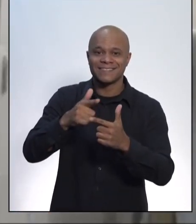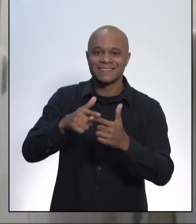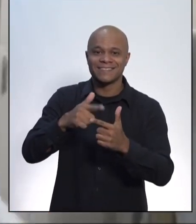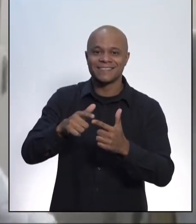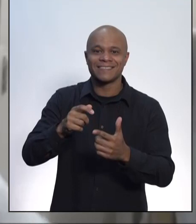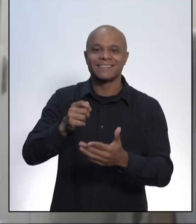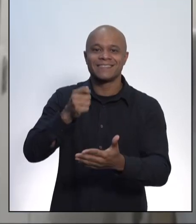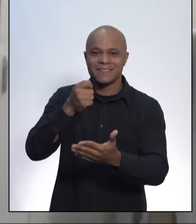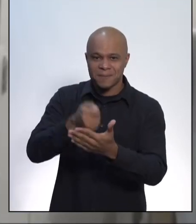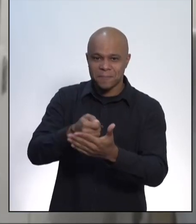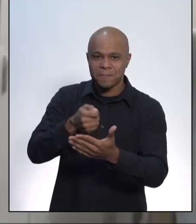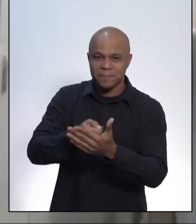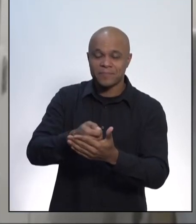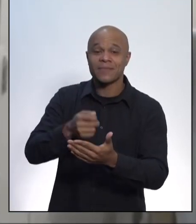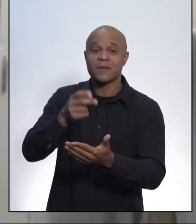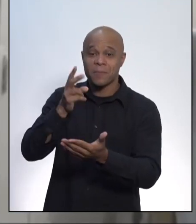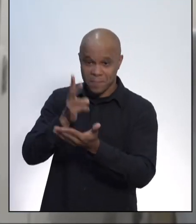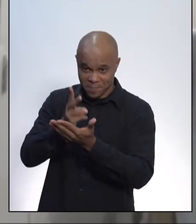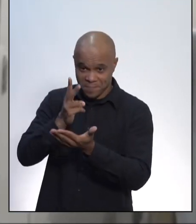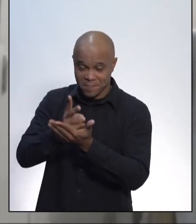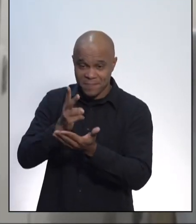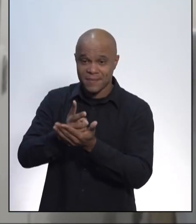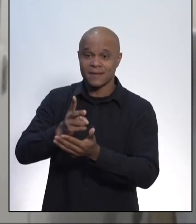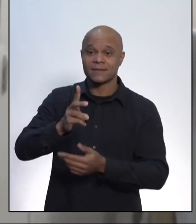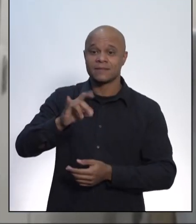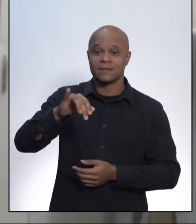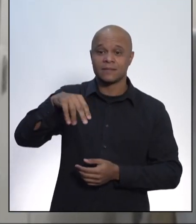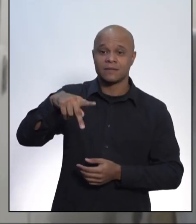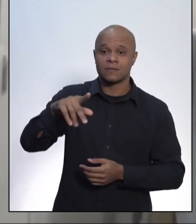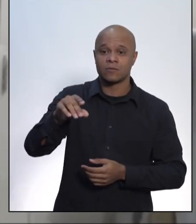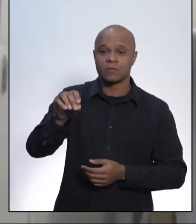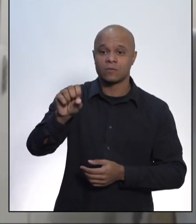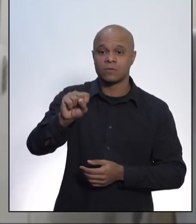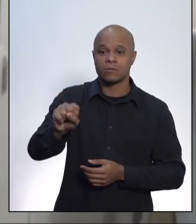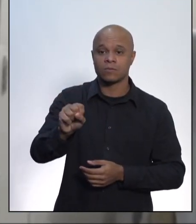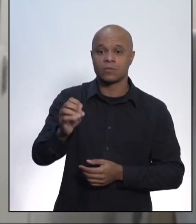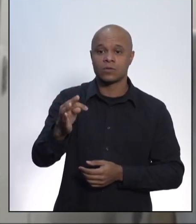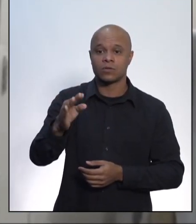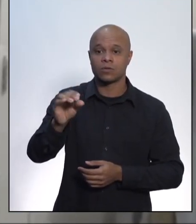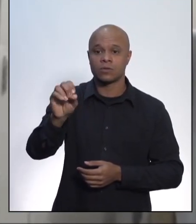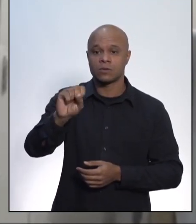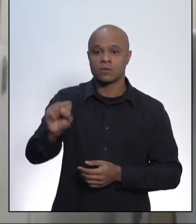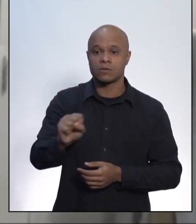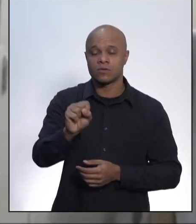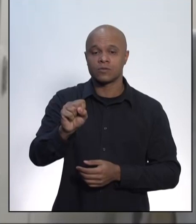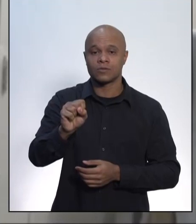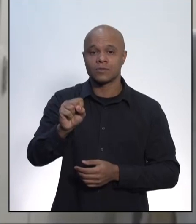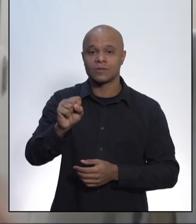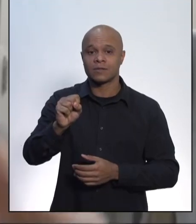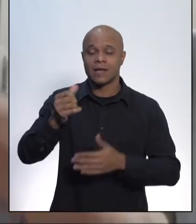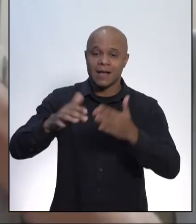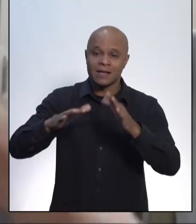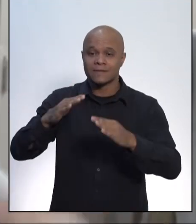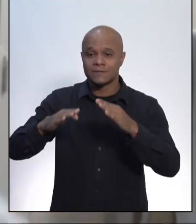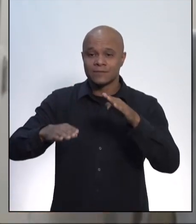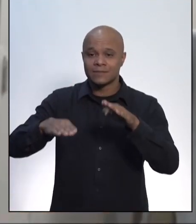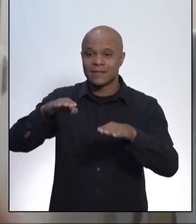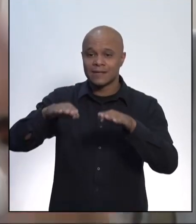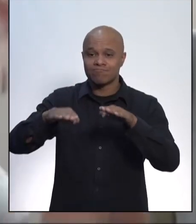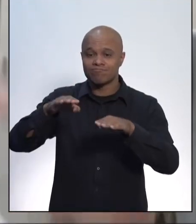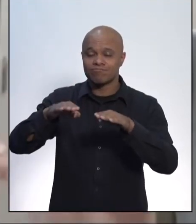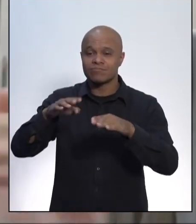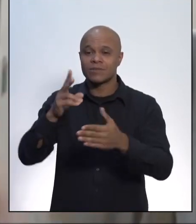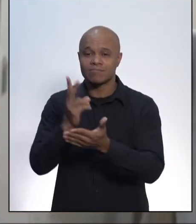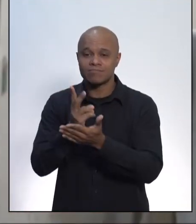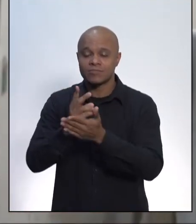pagam essa mesma carga tributária, né, que a gente. Ou seja, é uma situação que acaba equilibrando todo mundo.